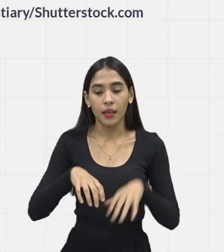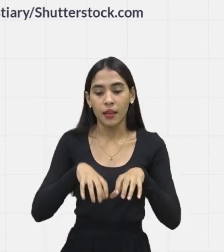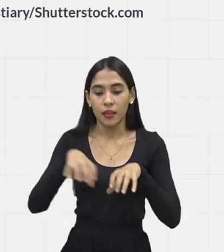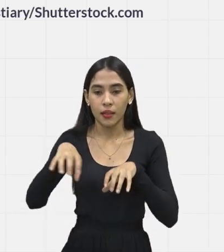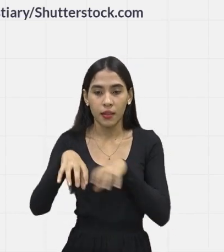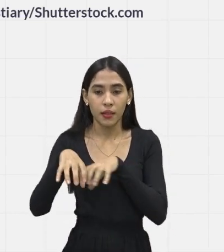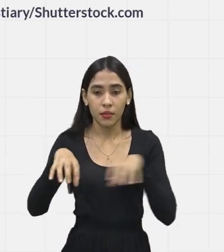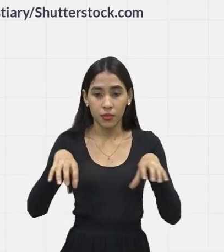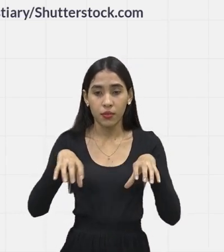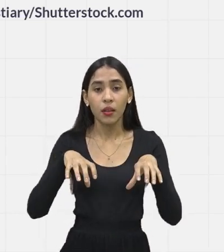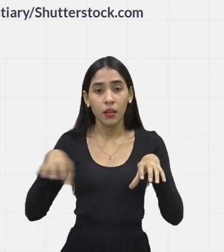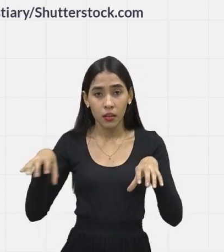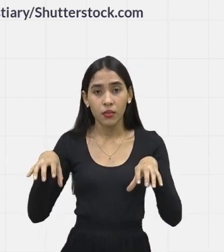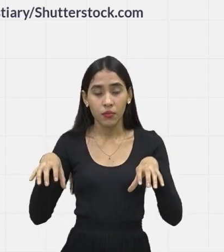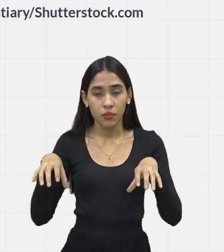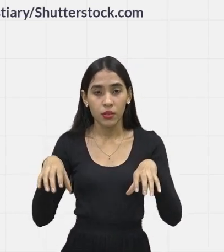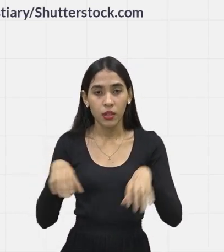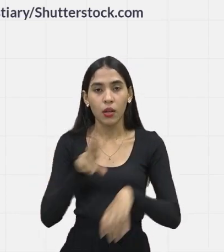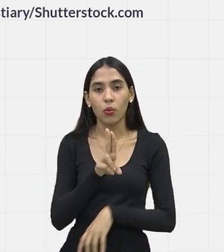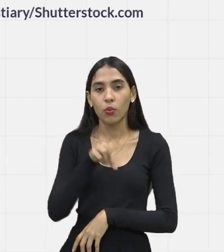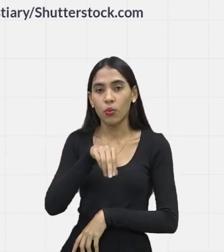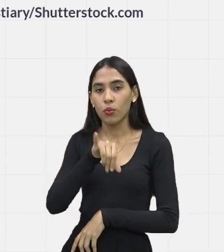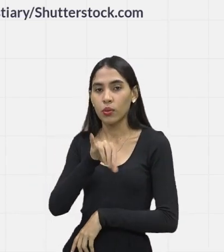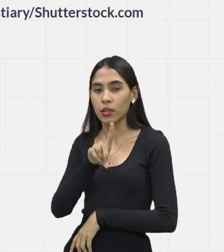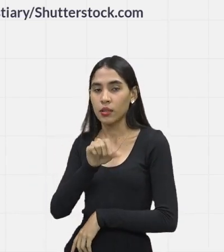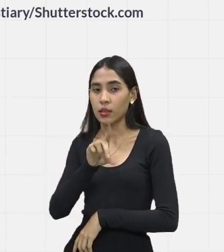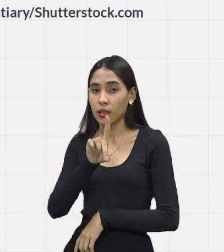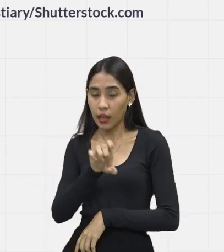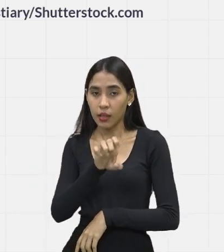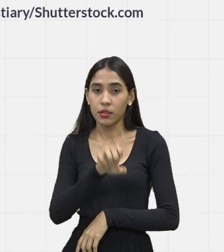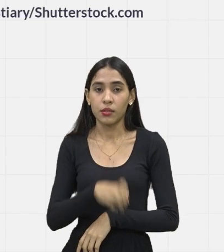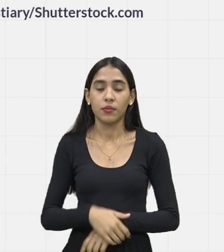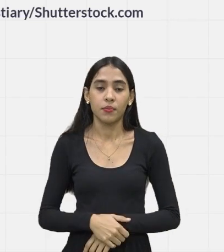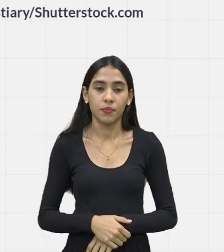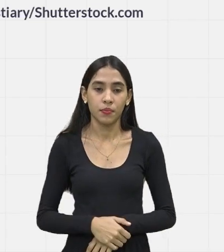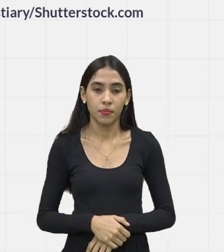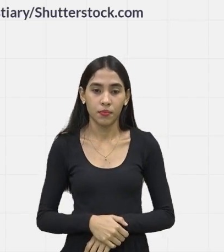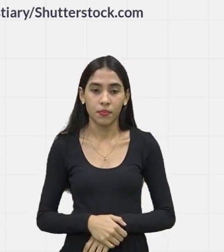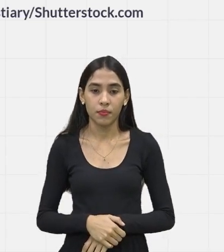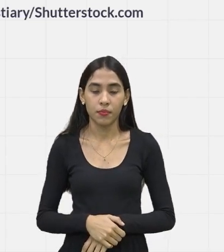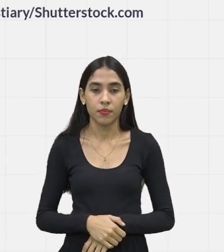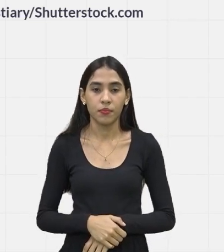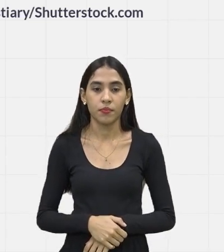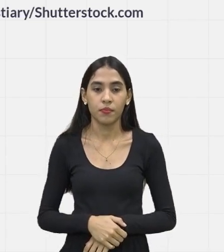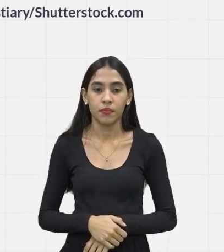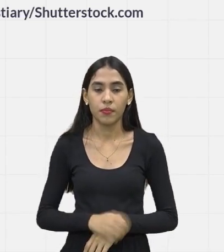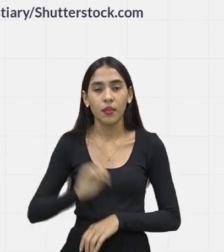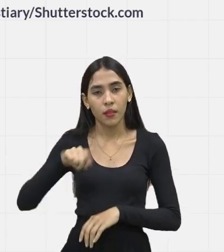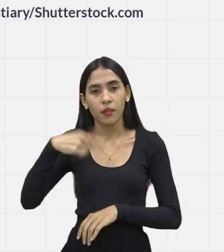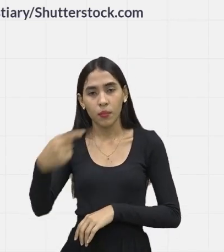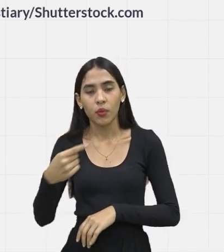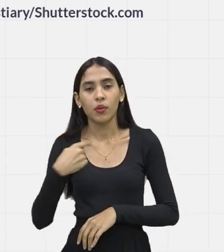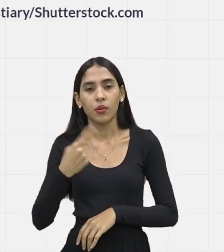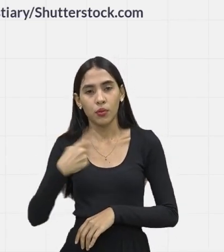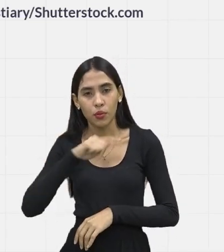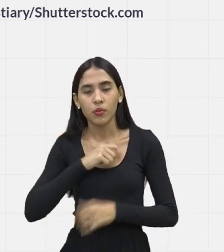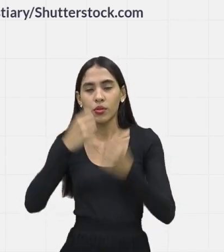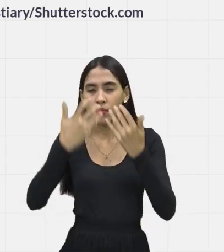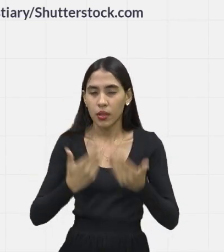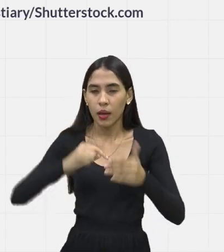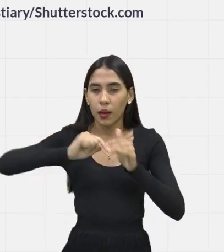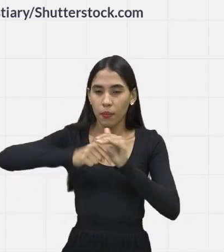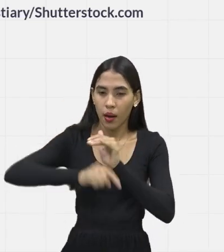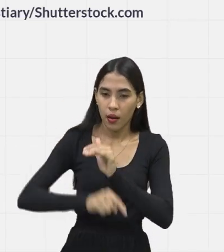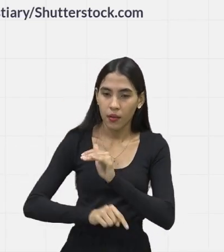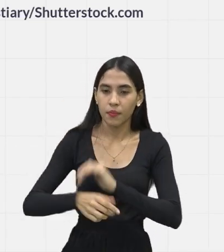em unidades de estudo. Mais à frente nós vamos aprofundar um pouco mais em relação a essas